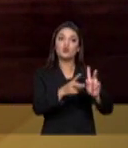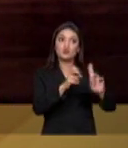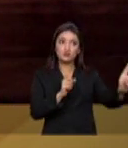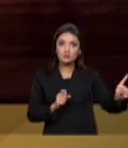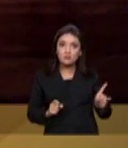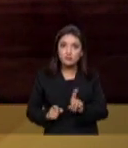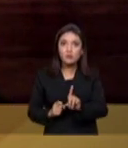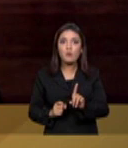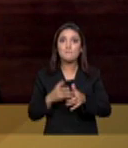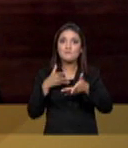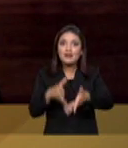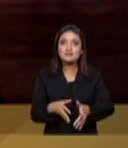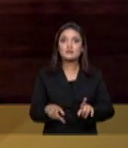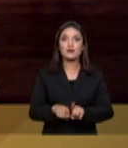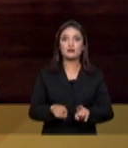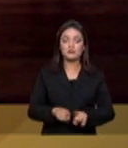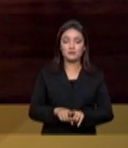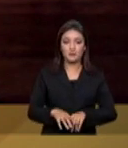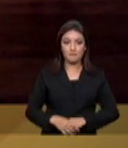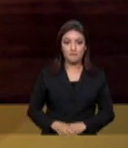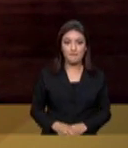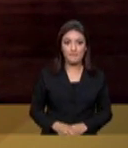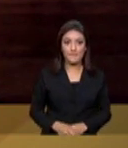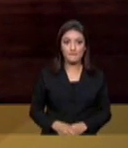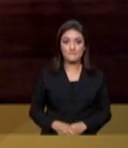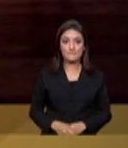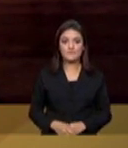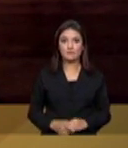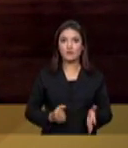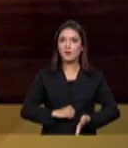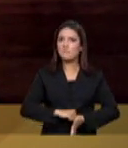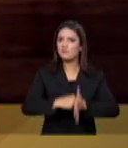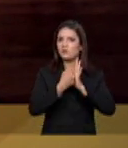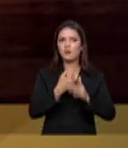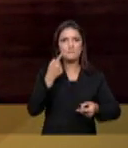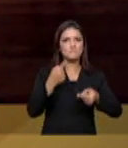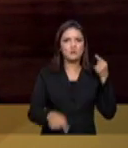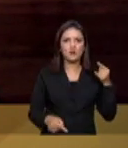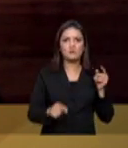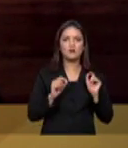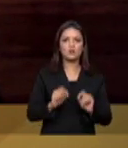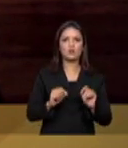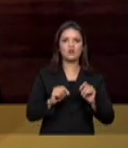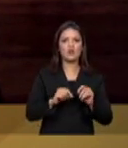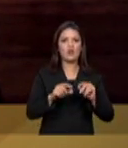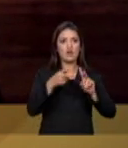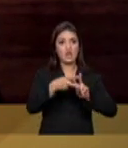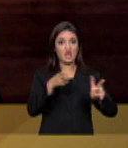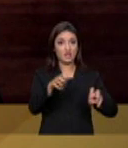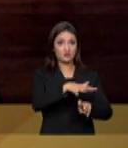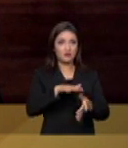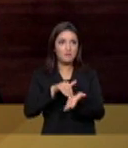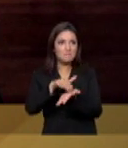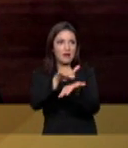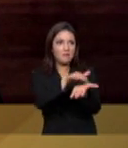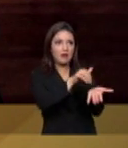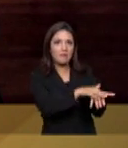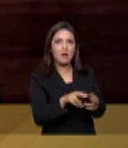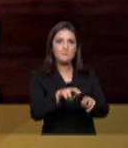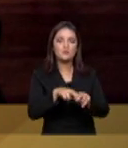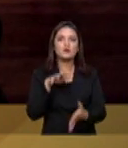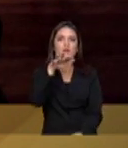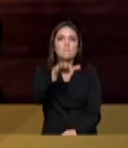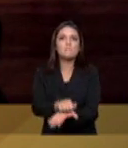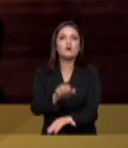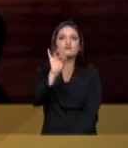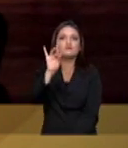forma da lei a remoção das Comunidades indígenas batalhas em razão da Posse permanente